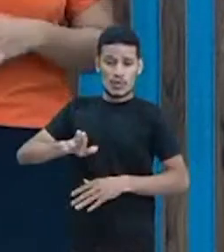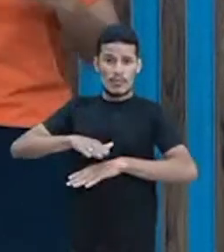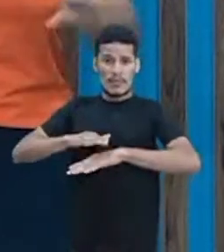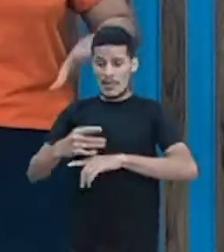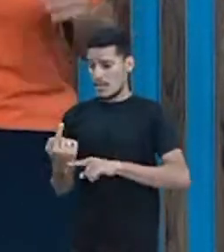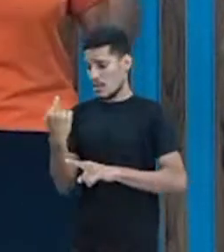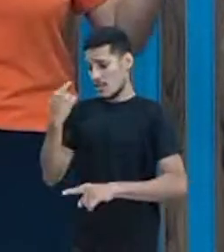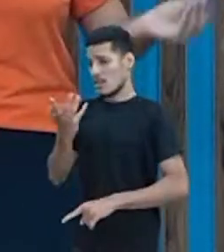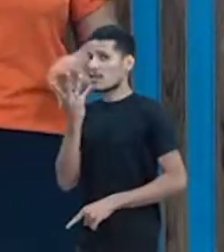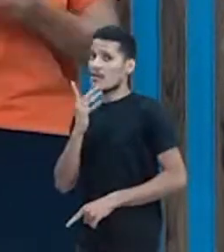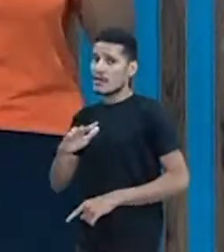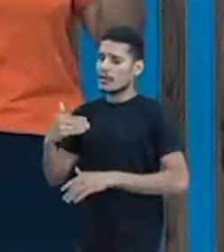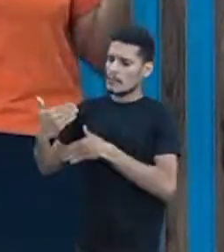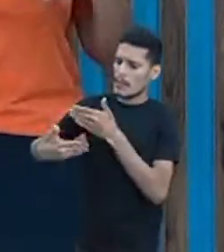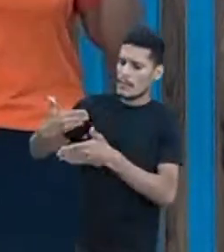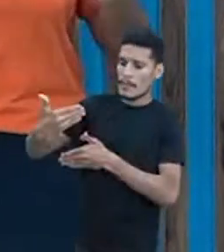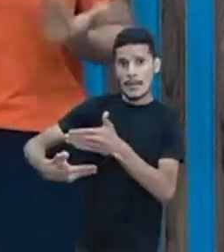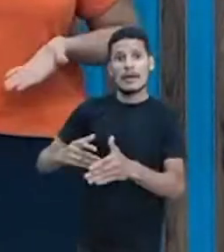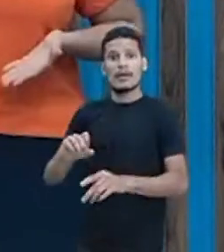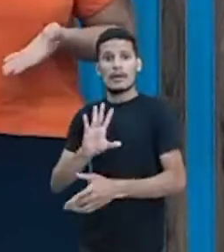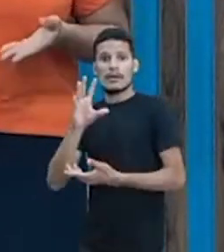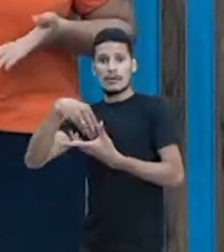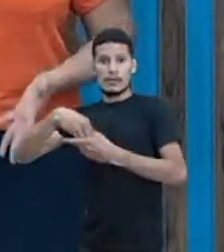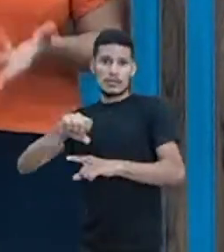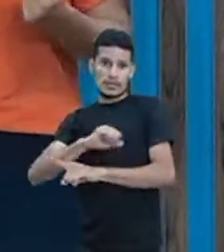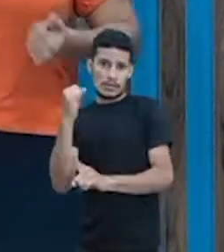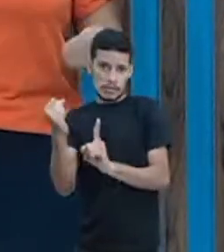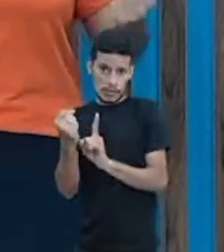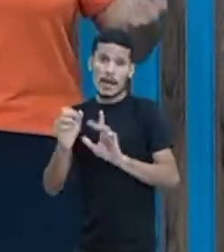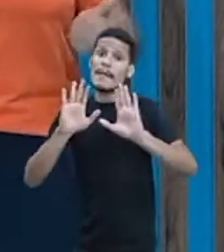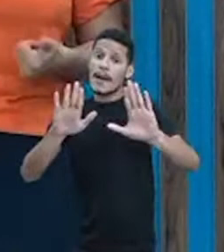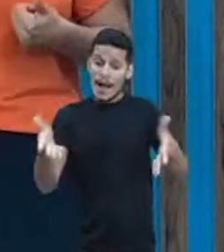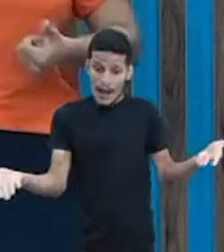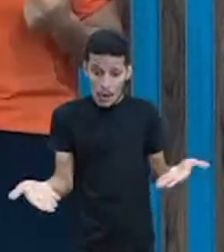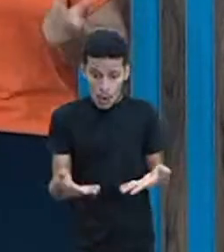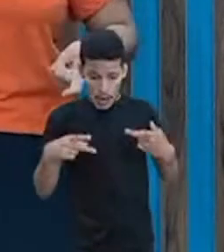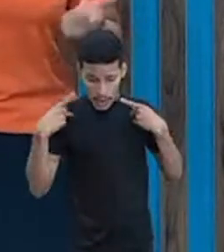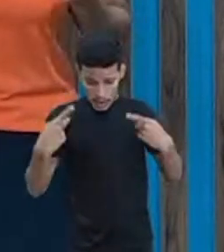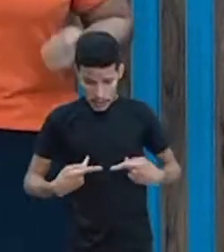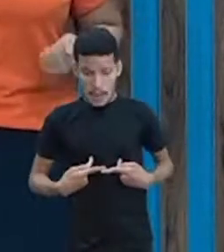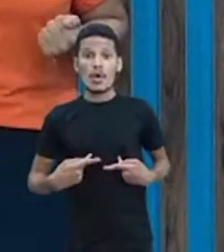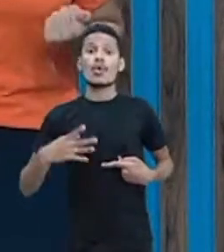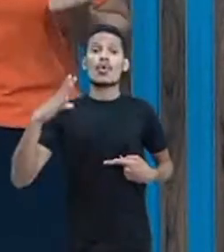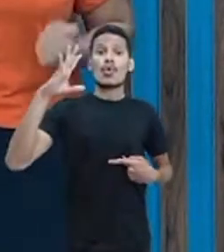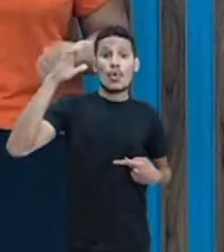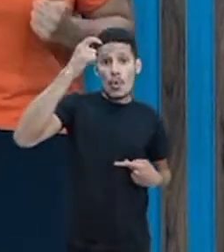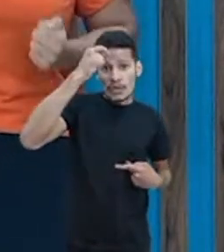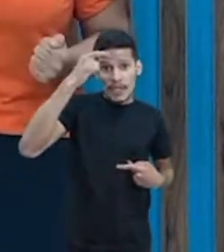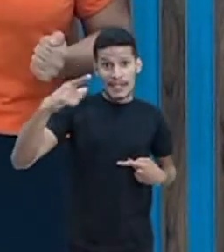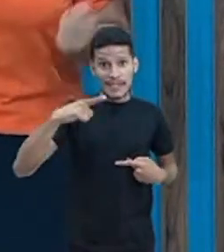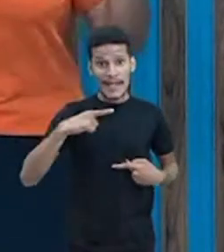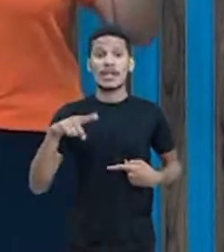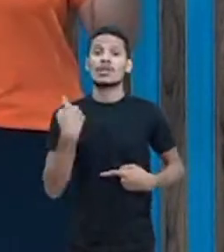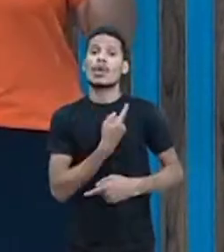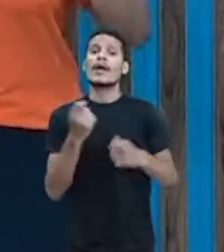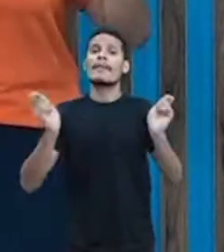criança, quando a gente foi se construindo socialmente. Mas agora, enquanto seres conscientes, a gente pode o quê? Começar